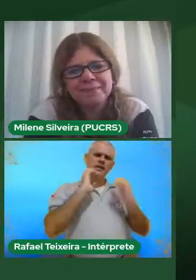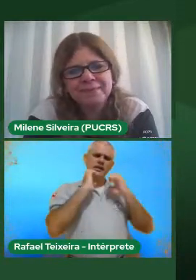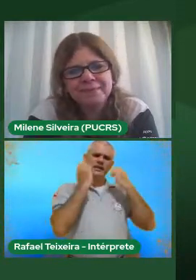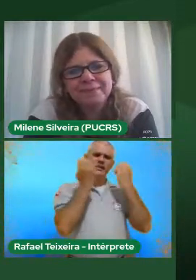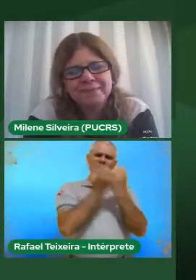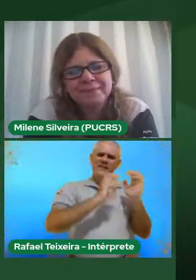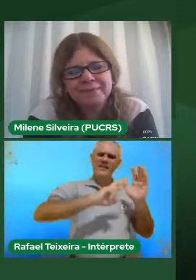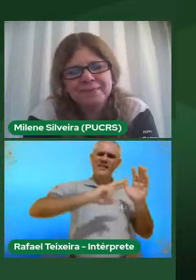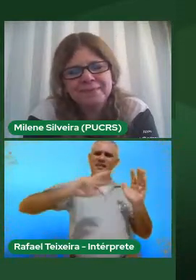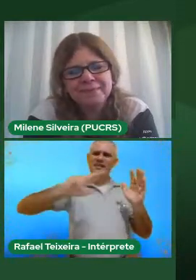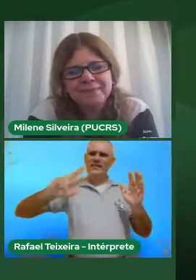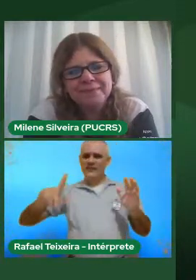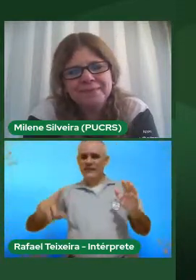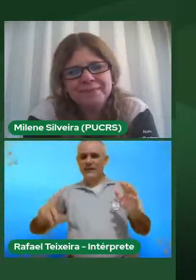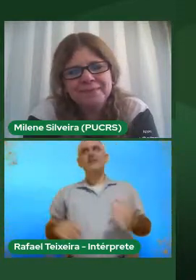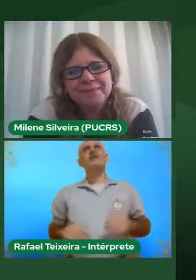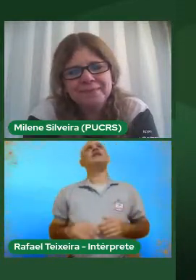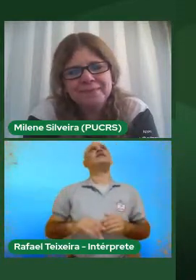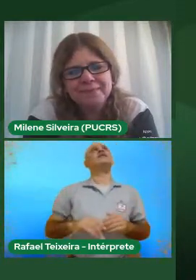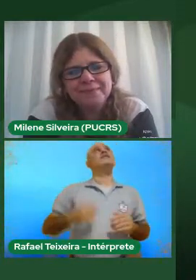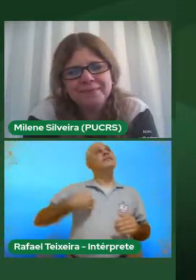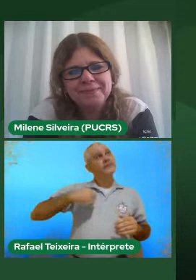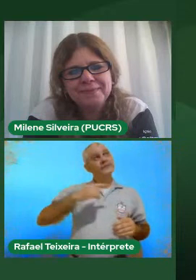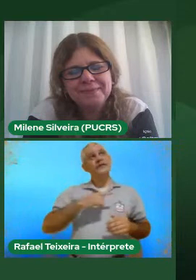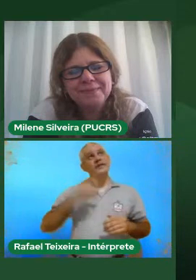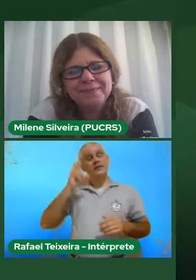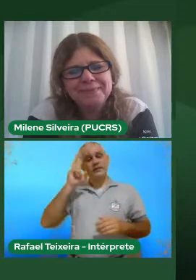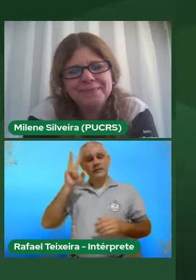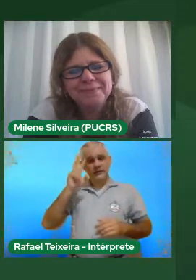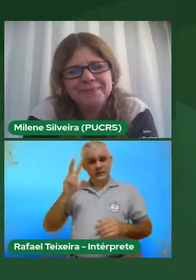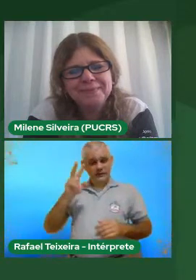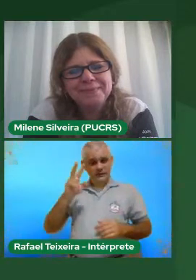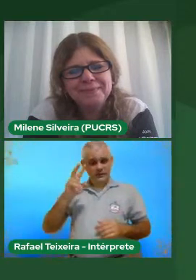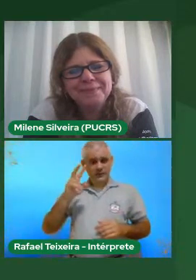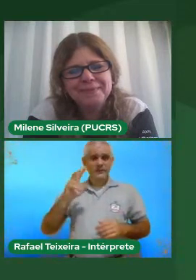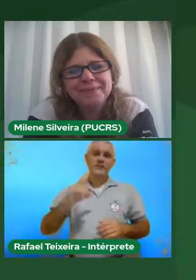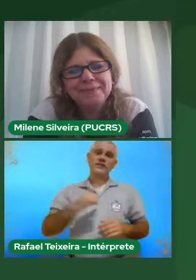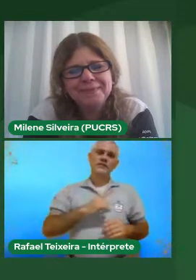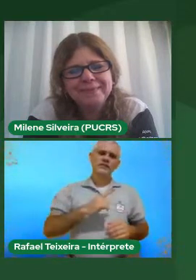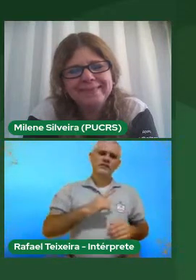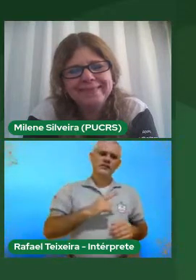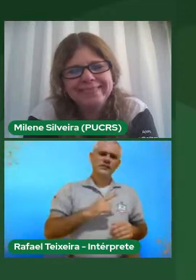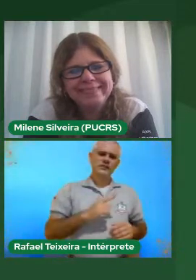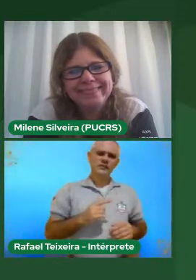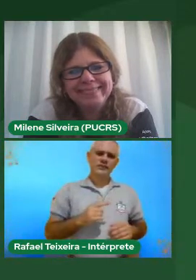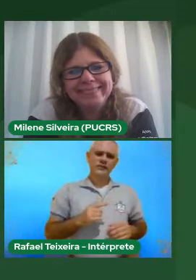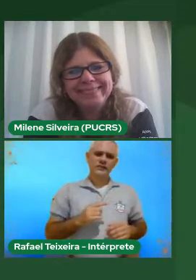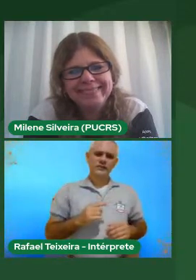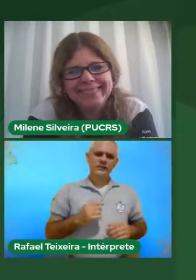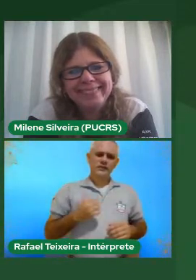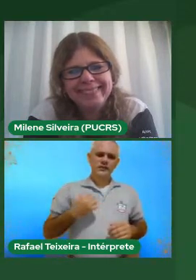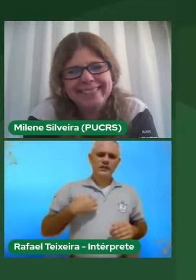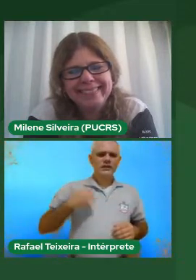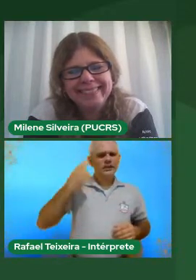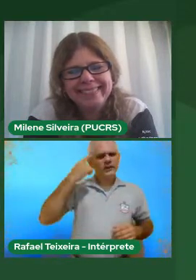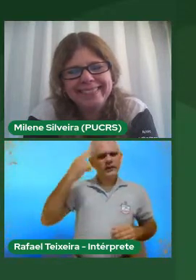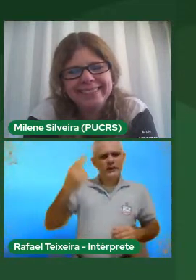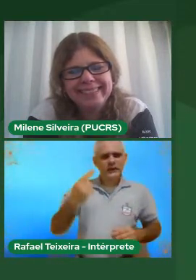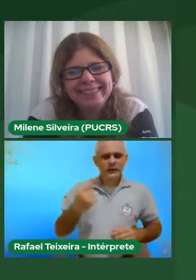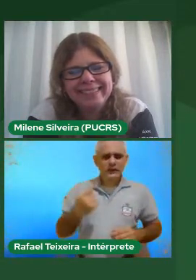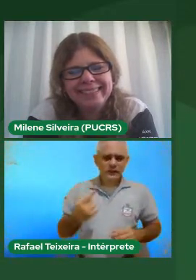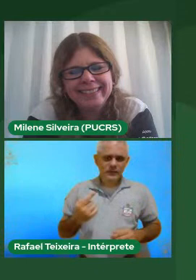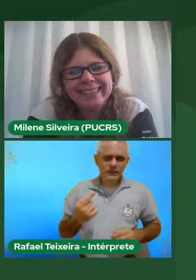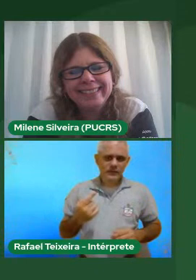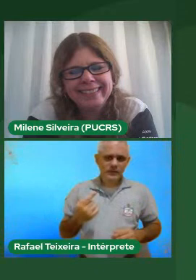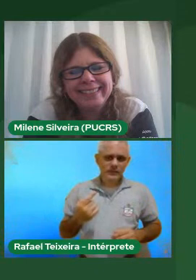contar envolvendo a Milene. Eu lembro de uma muito tempo atrás, onde houve um painel, o qual a Milene não participou, que falava